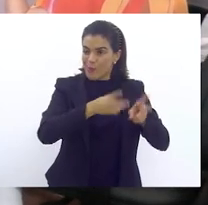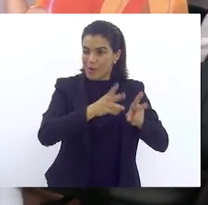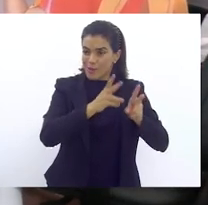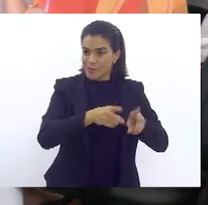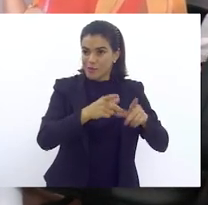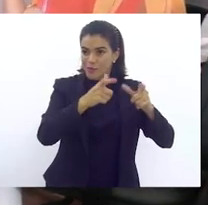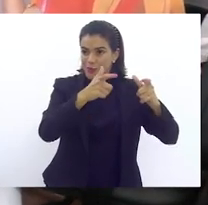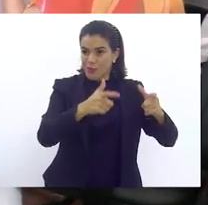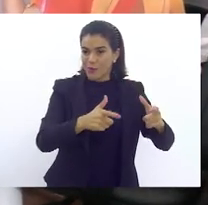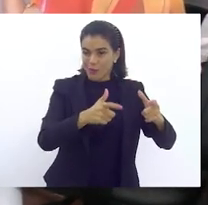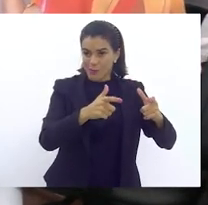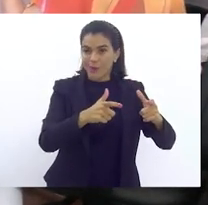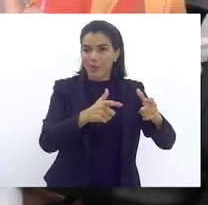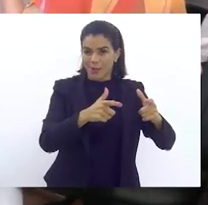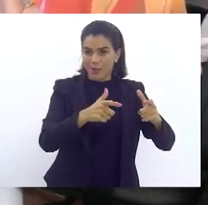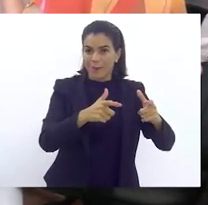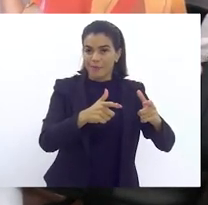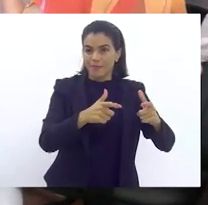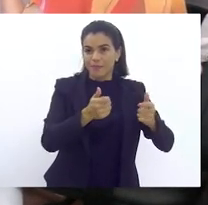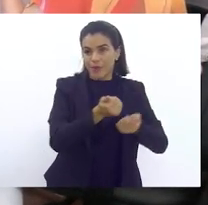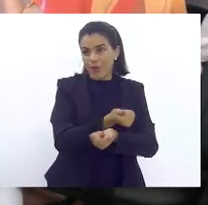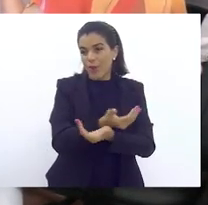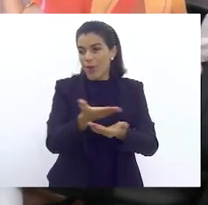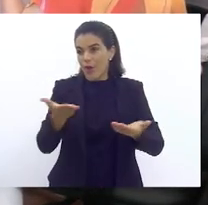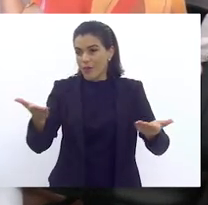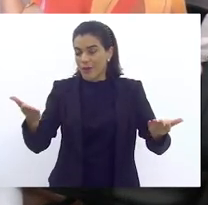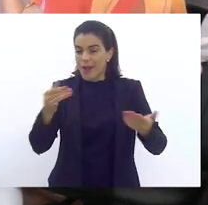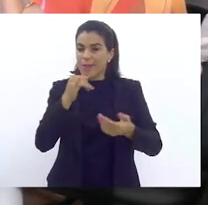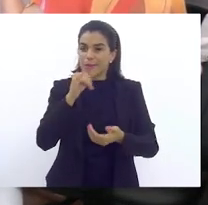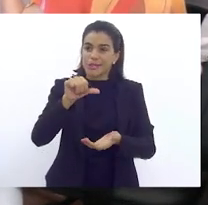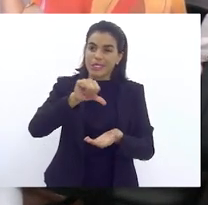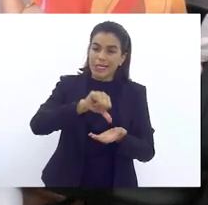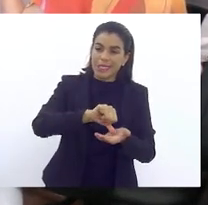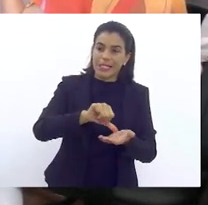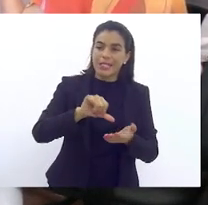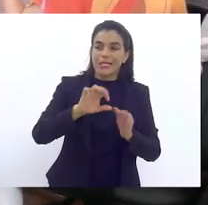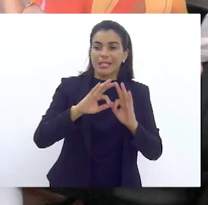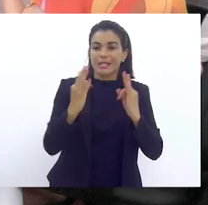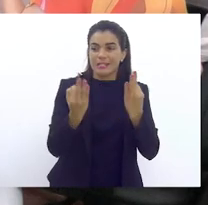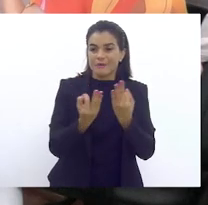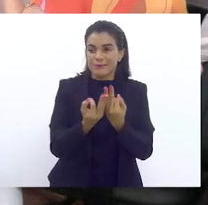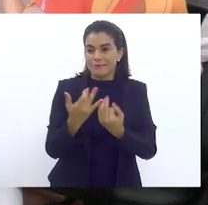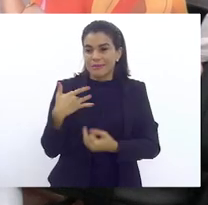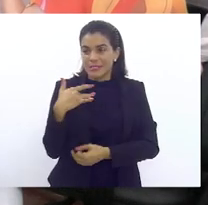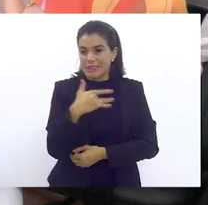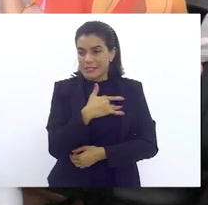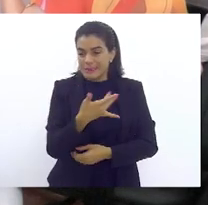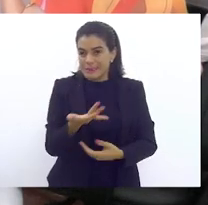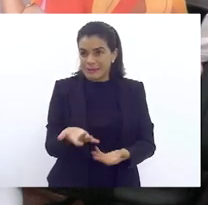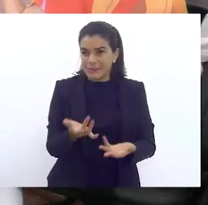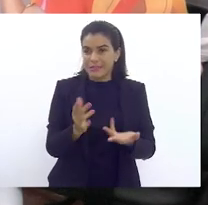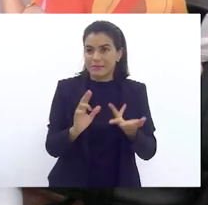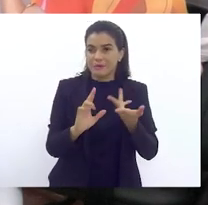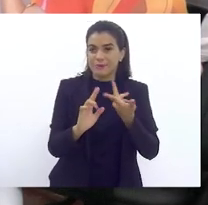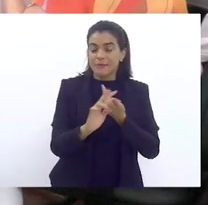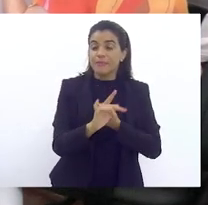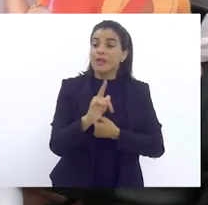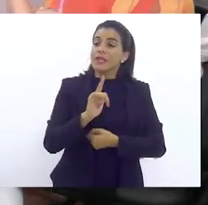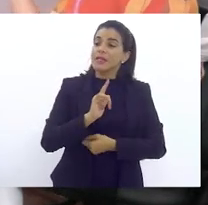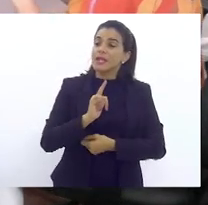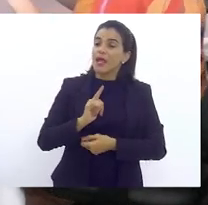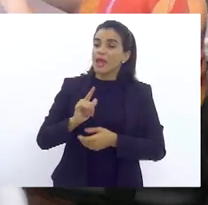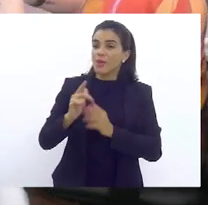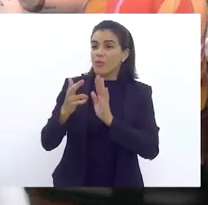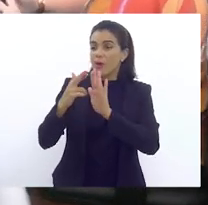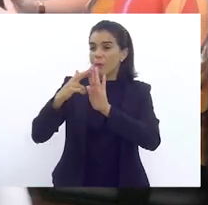poder público eh nos oferece a partir das Clínicas da família enfim em toda da infraestrutura a gente tem essa relação com